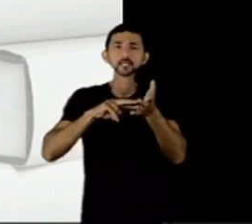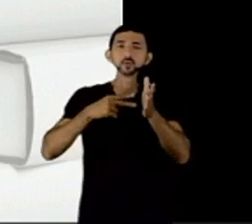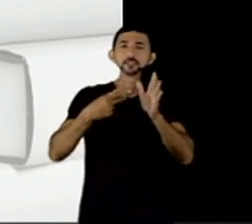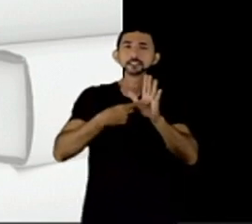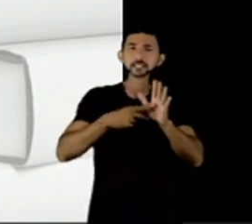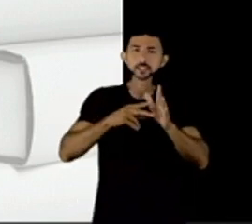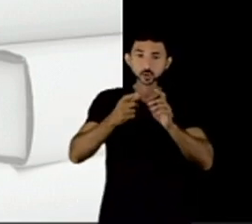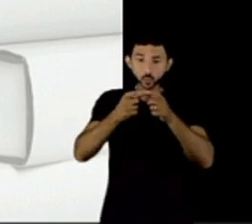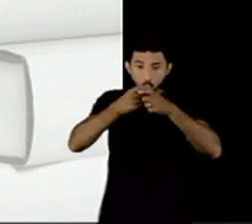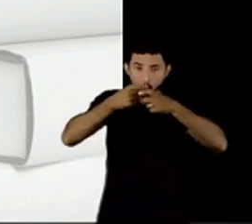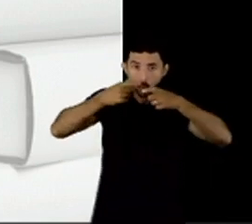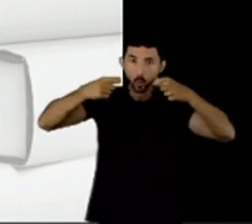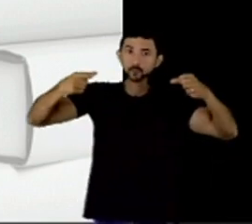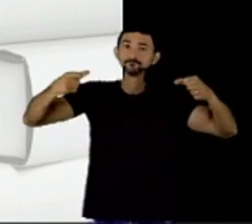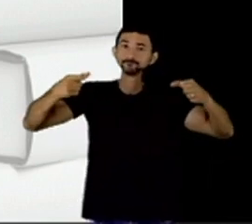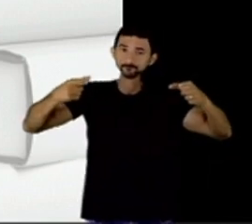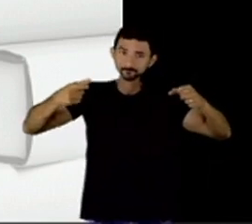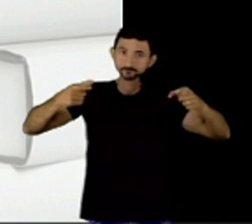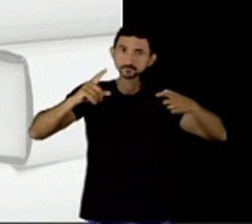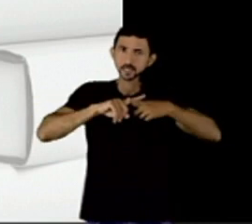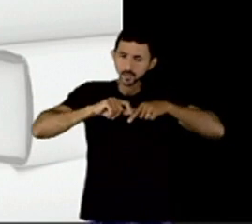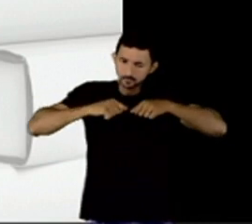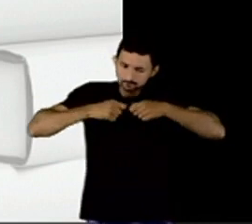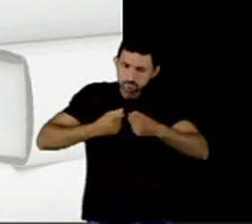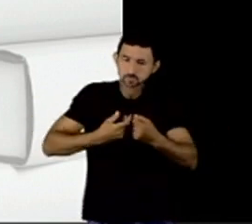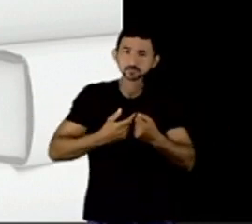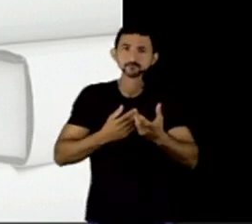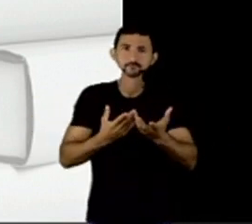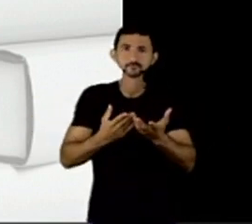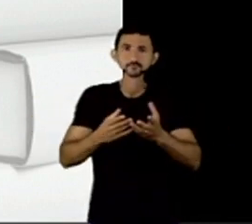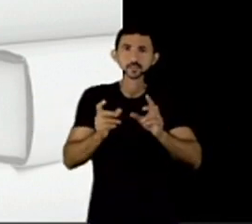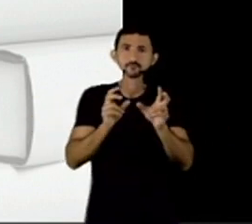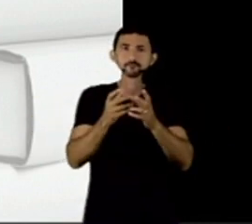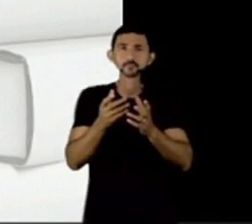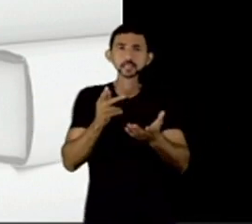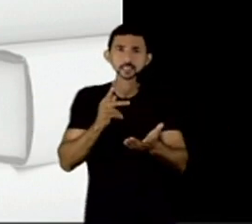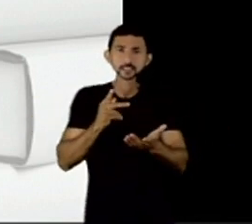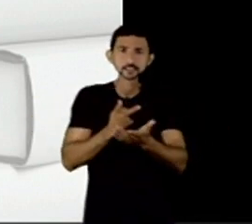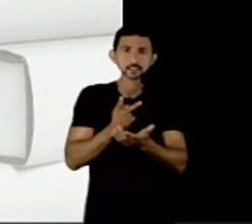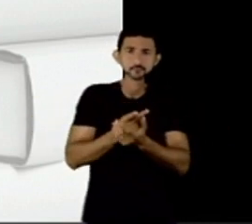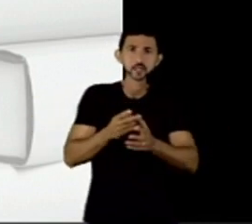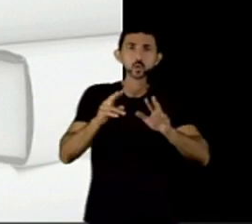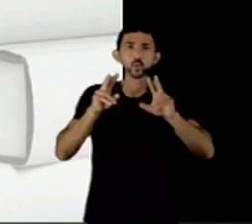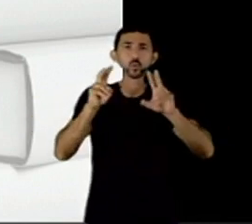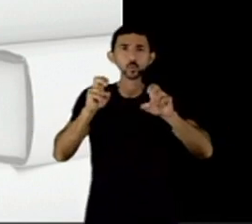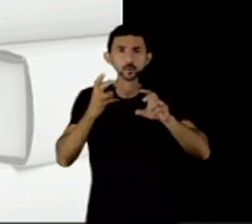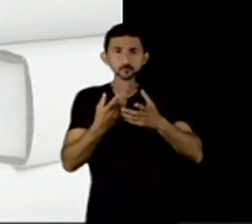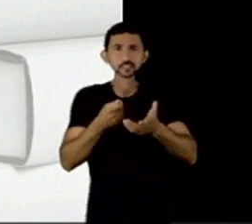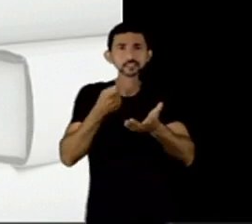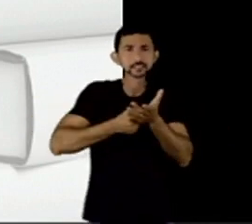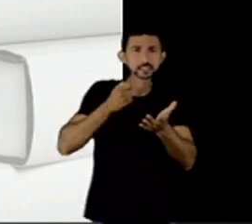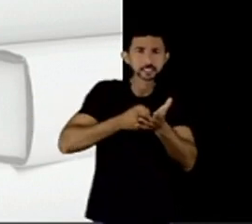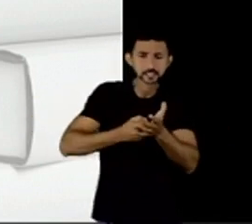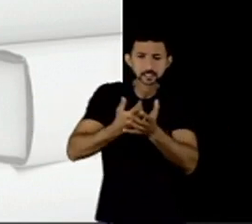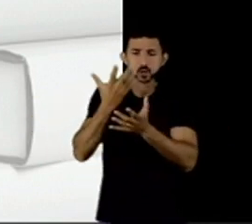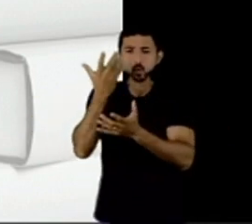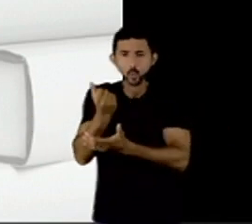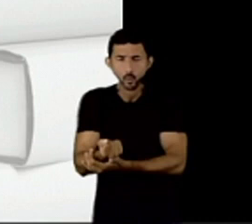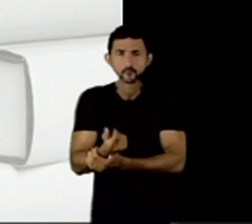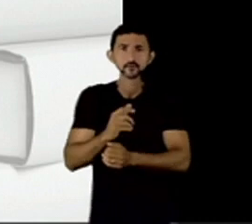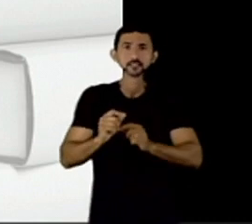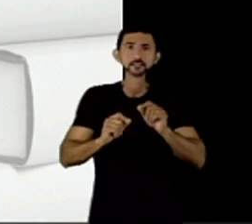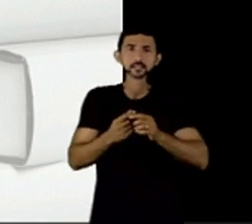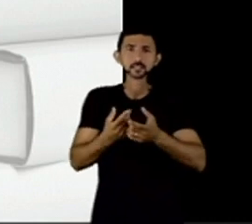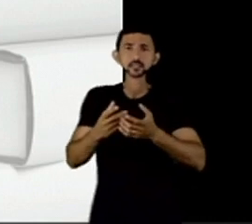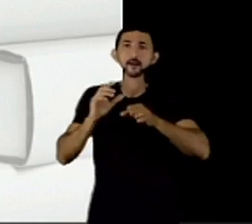sentido muito amplo e muito intenso. Lembra, o tempo inteiro nesse texto tem alguém tentando te convencer de